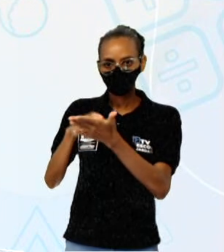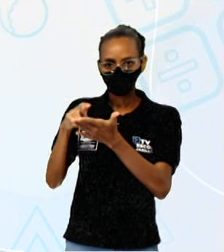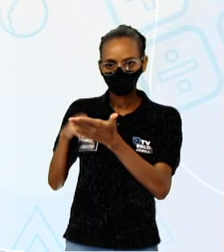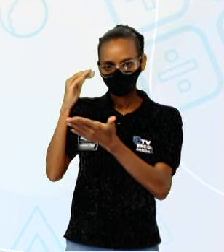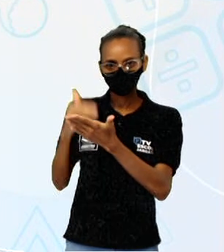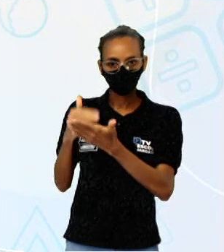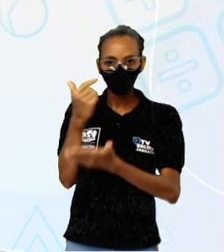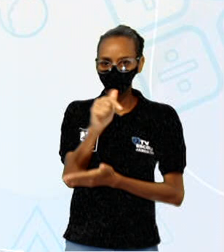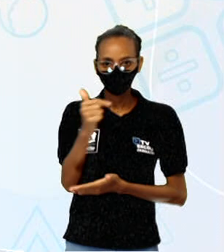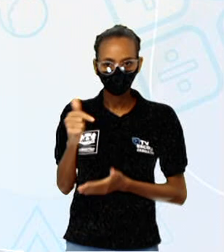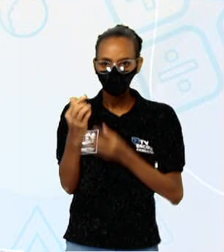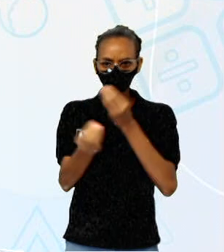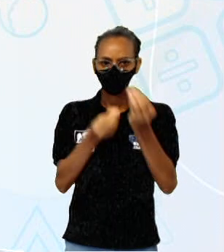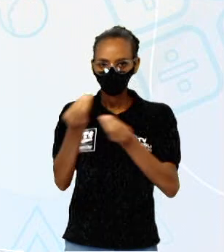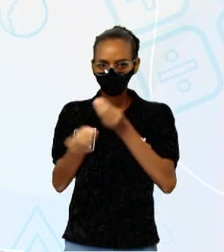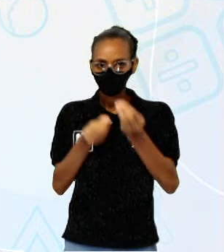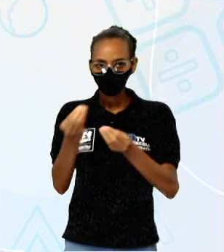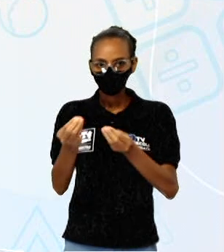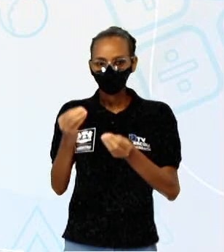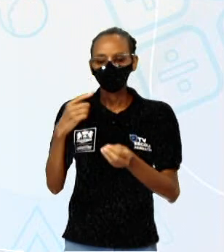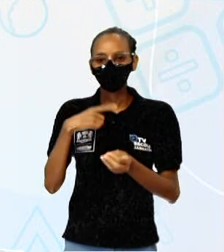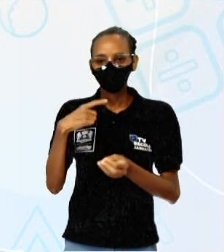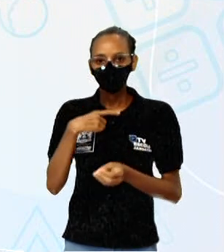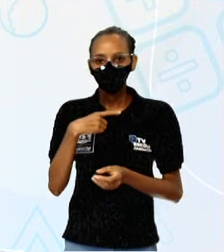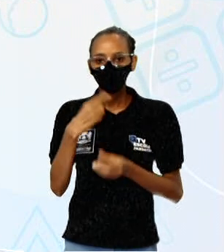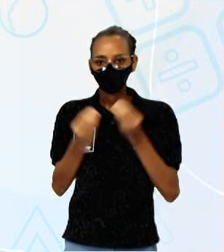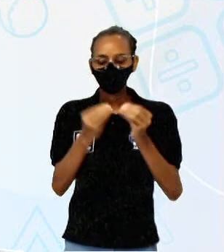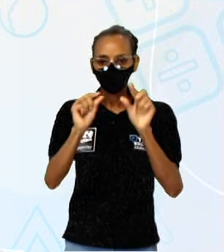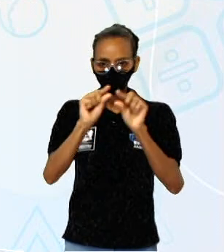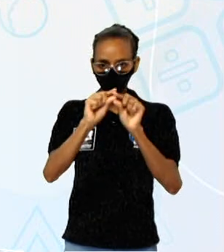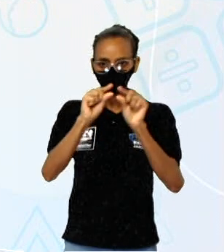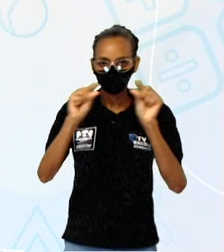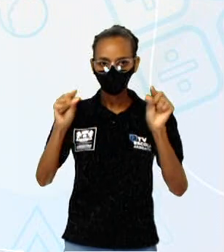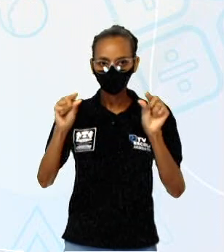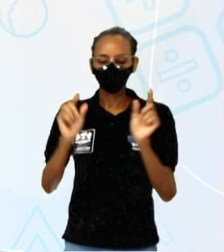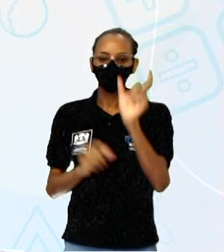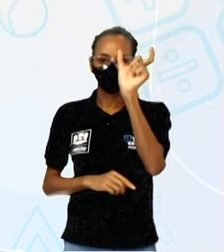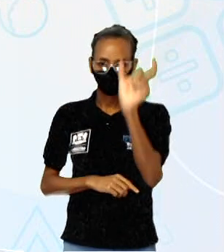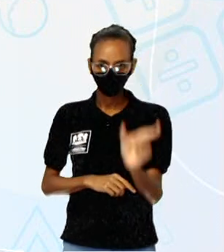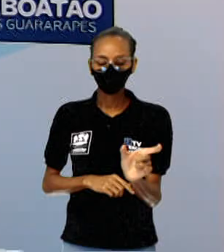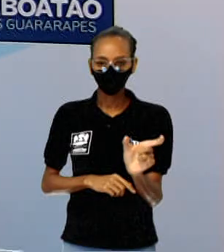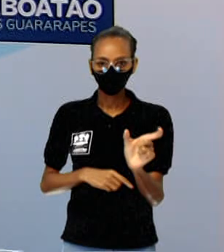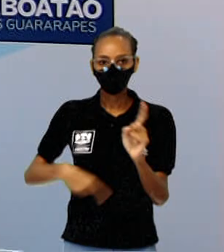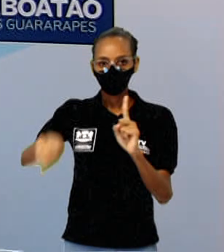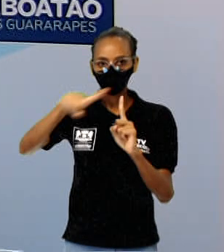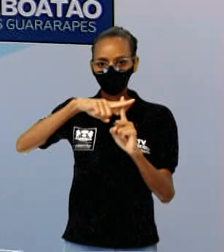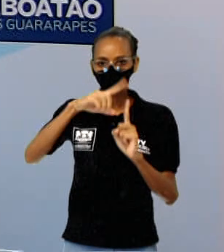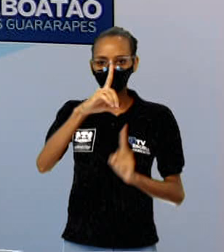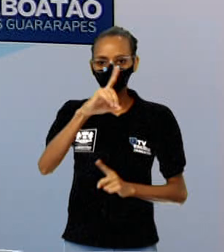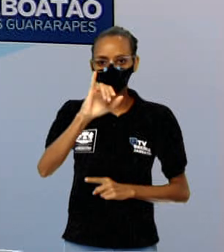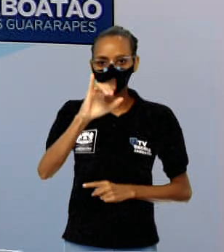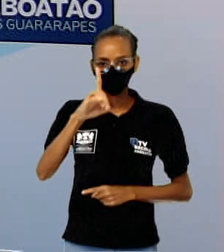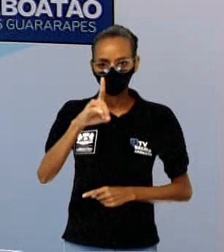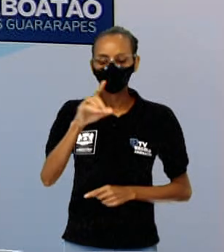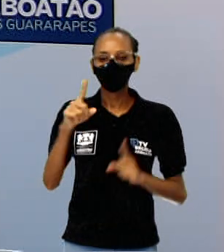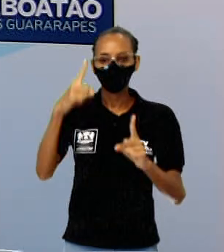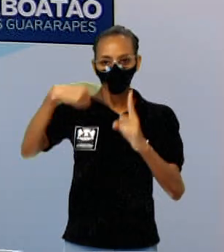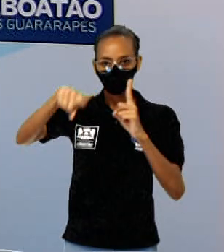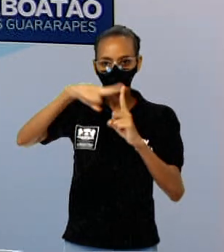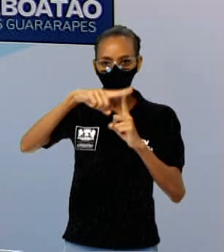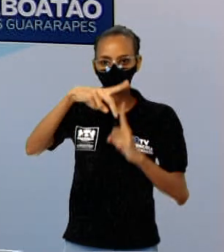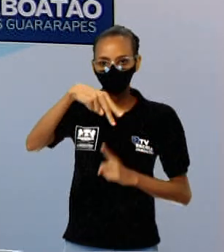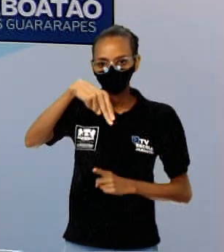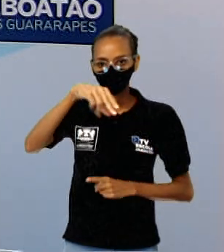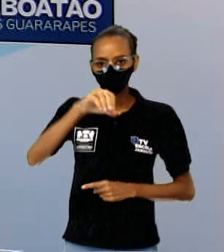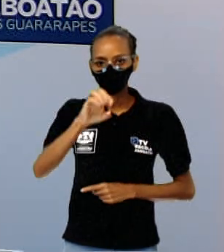did, certo? Sentenças negativas, né? O que é que a gente vai fazer? O sujeito mais did not mais o verbo,